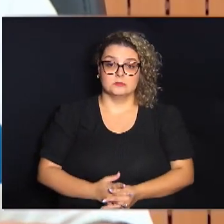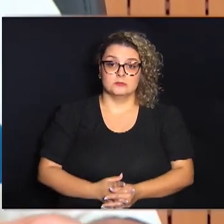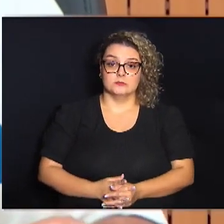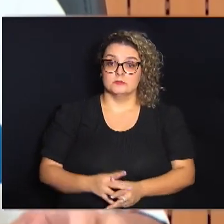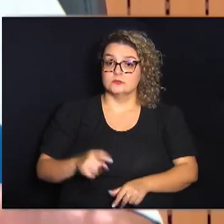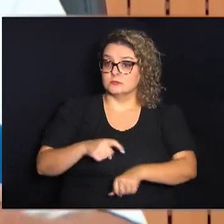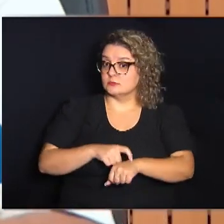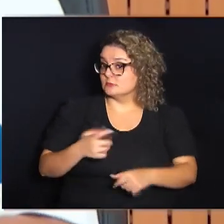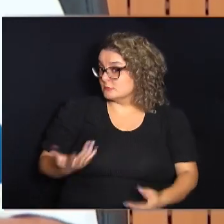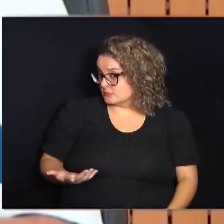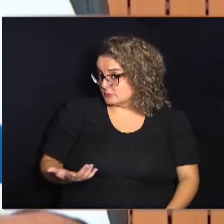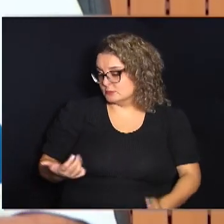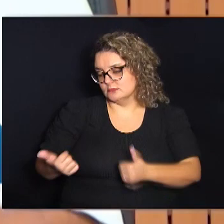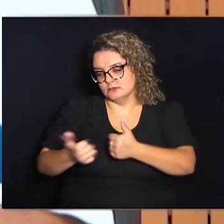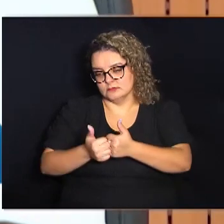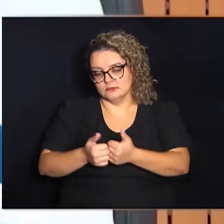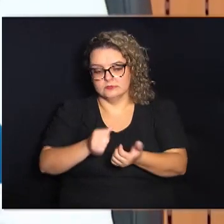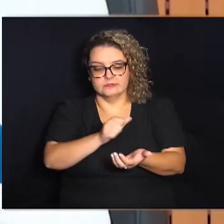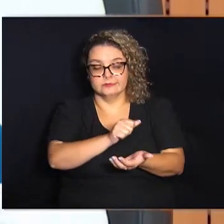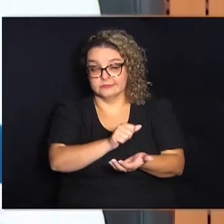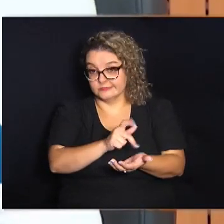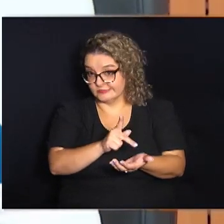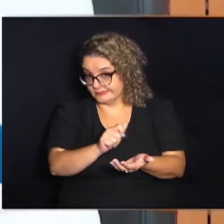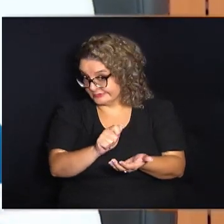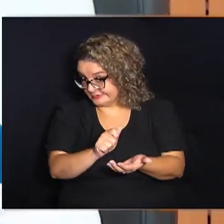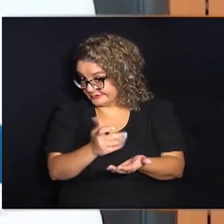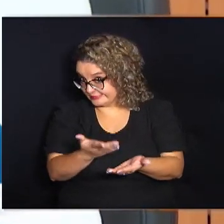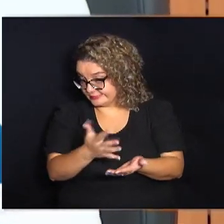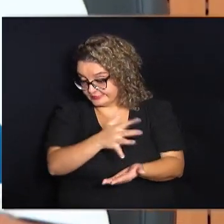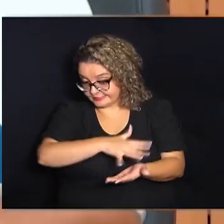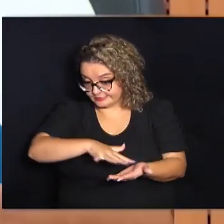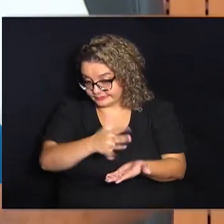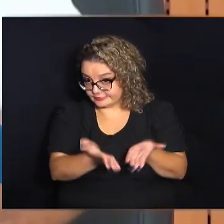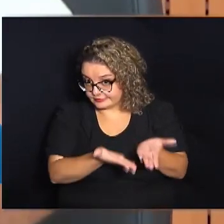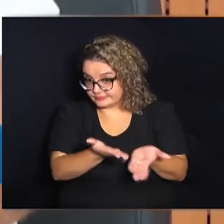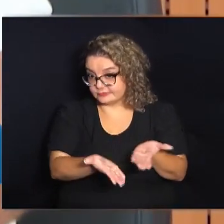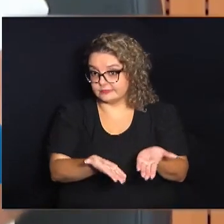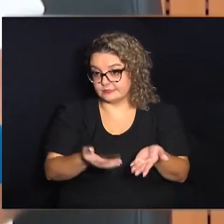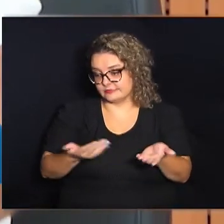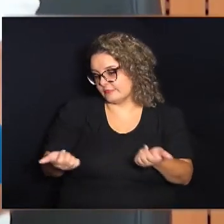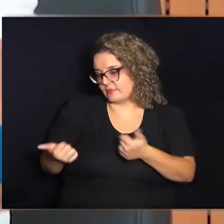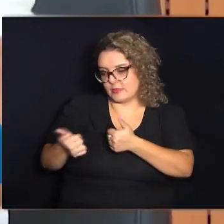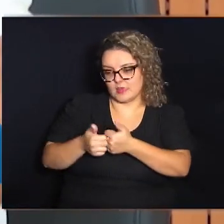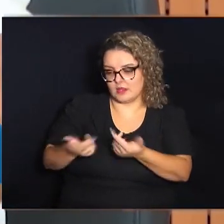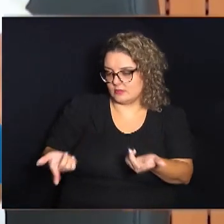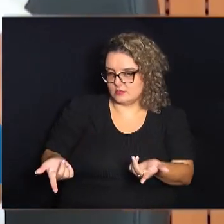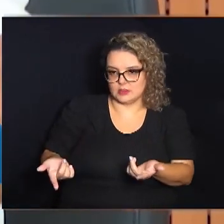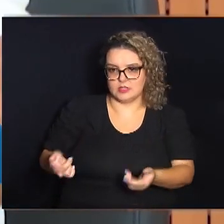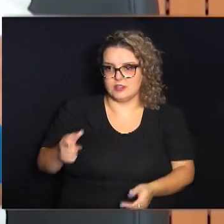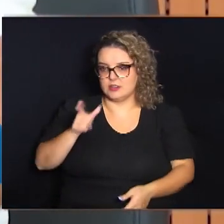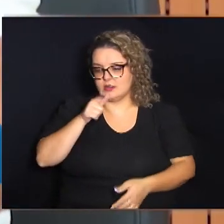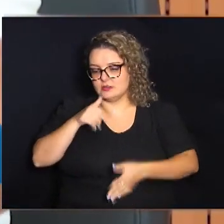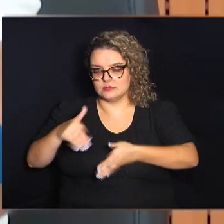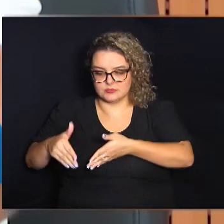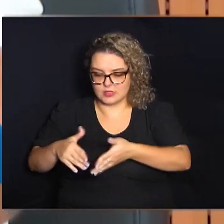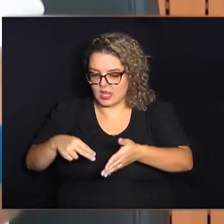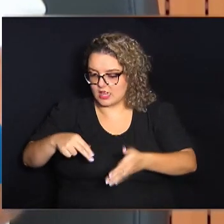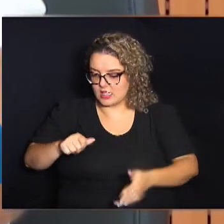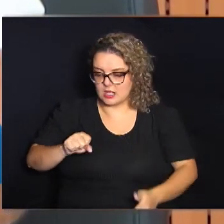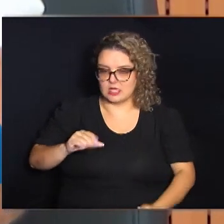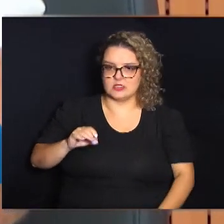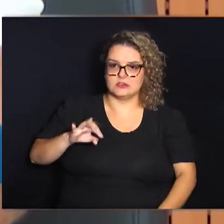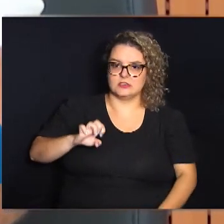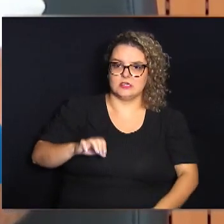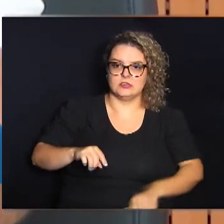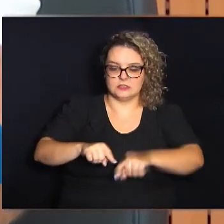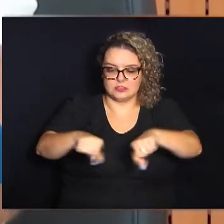situações em que está próximo da APA ou está próximo de, enfim, nascentes, terrenos mais